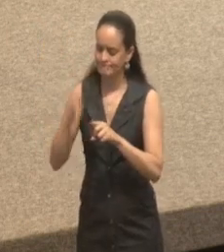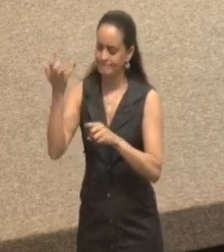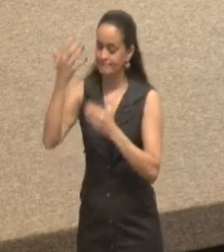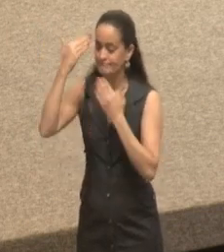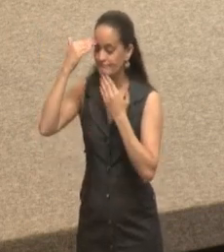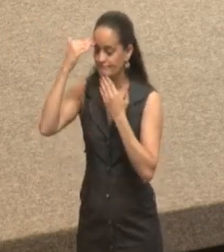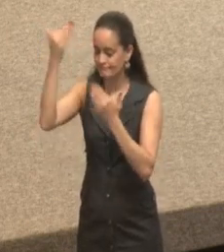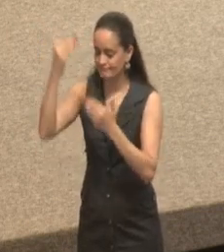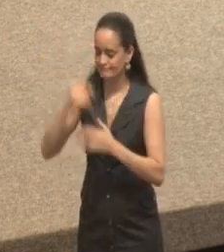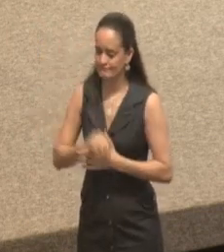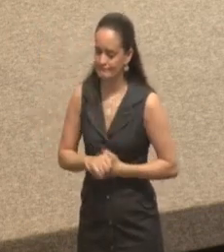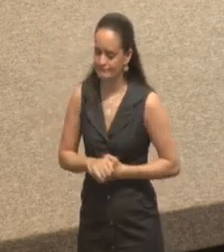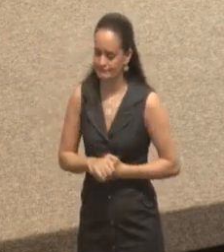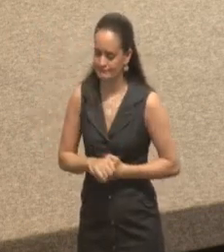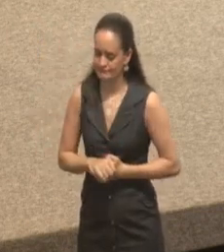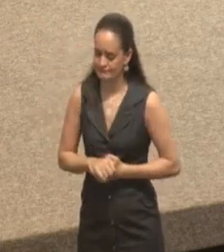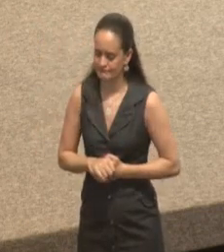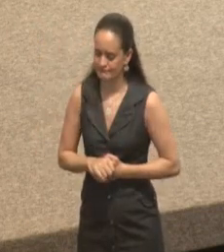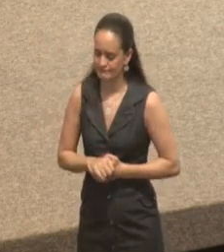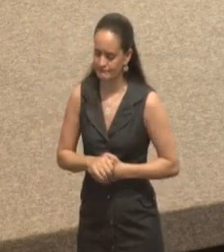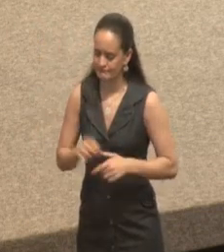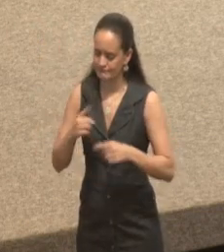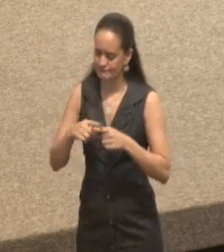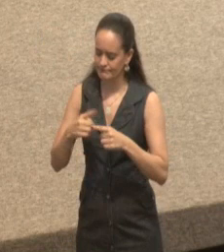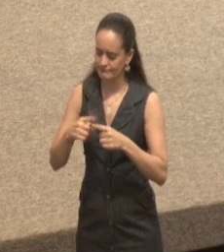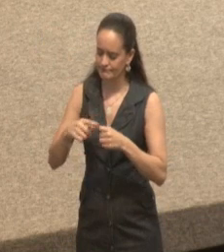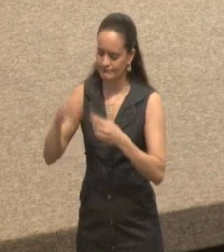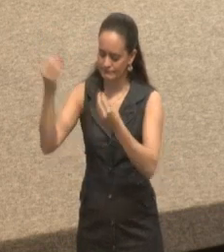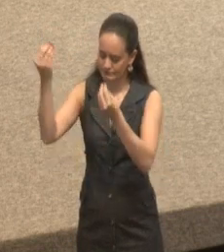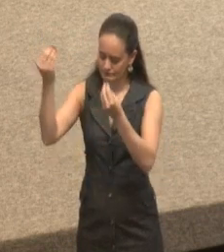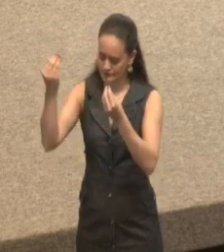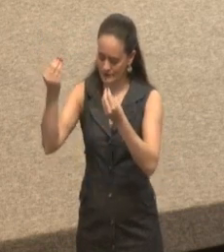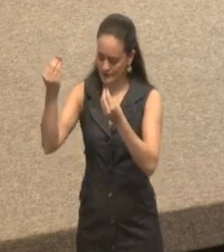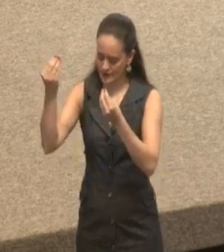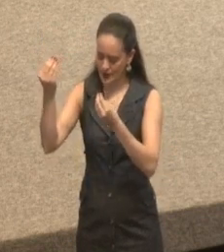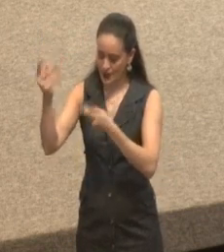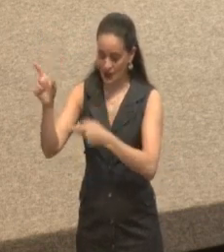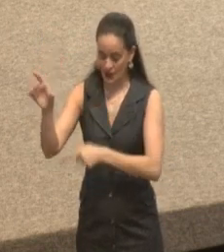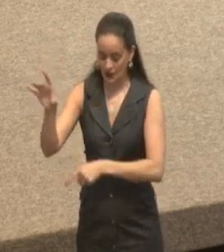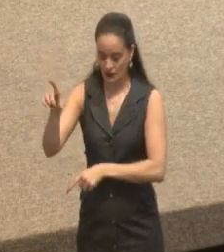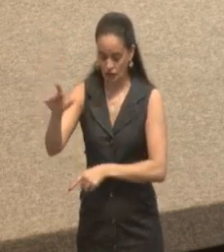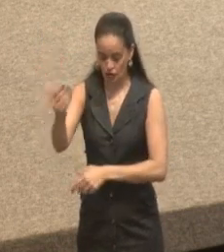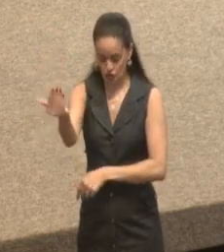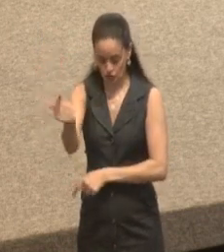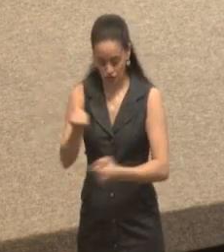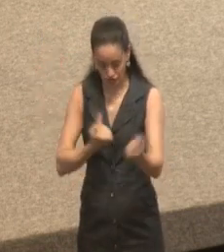porque Tu tens trazido os Teus servos à Tua casa,